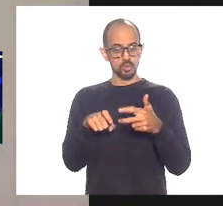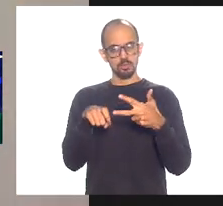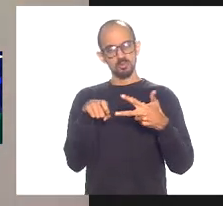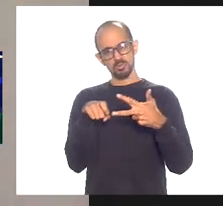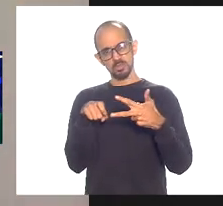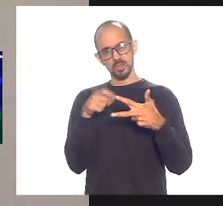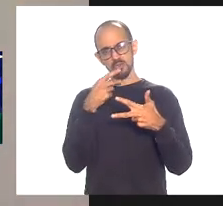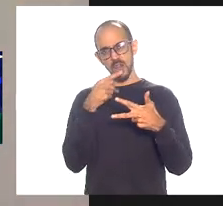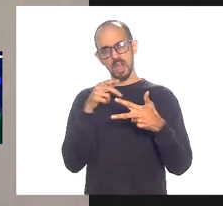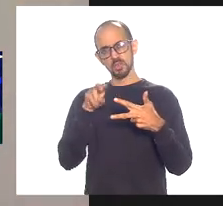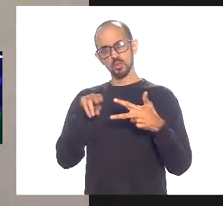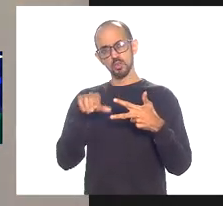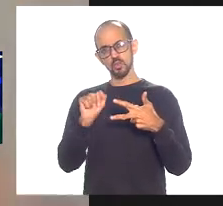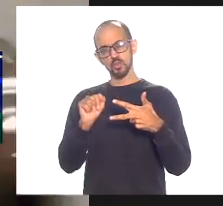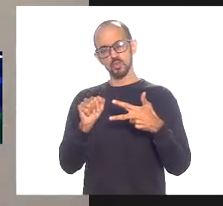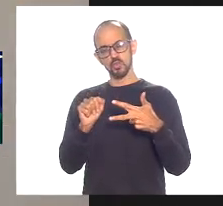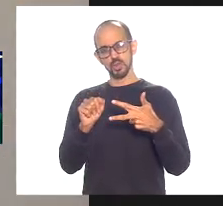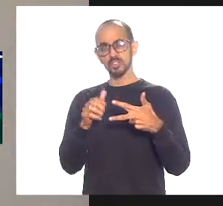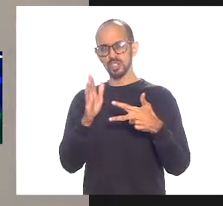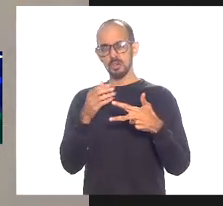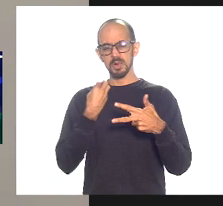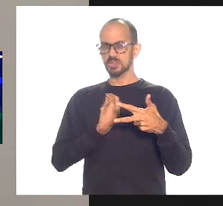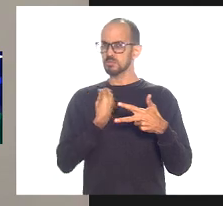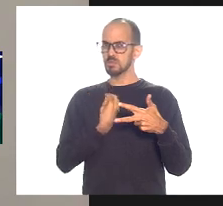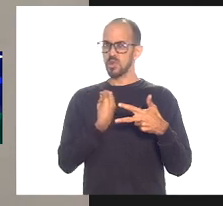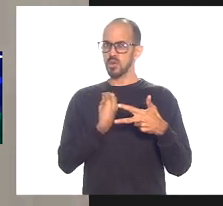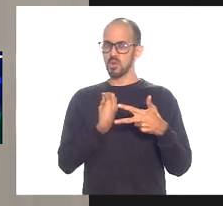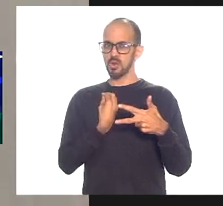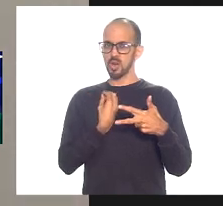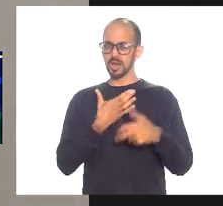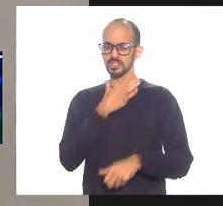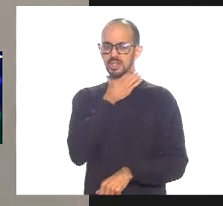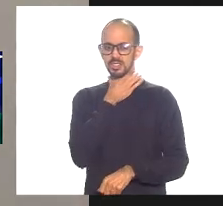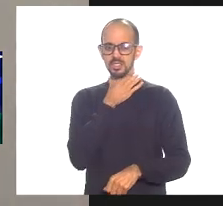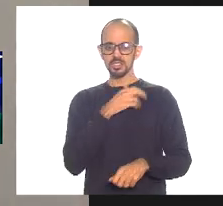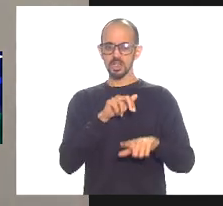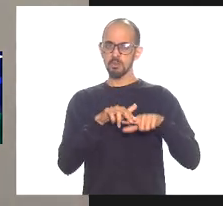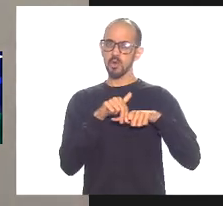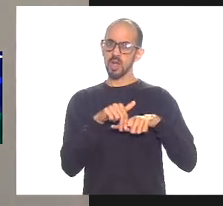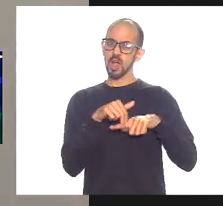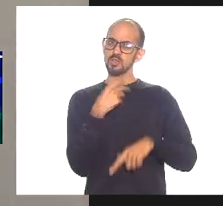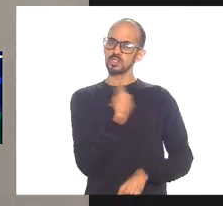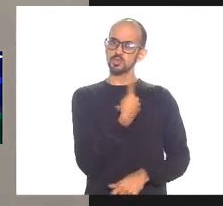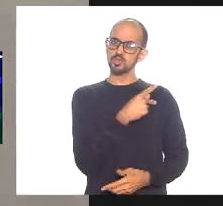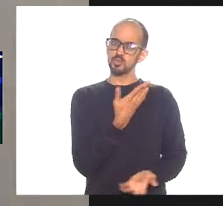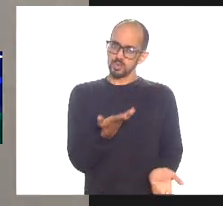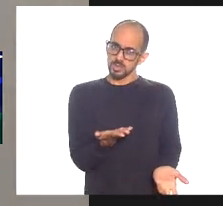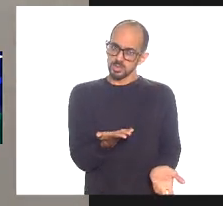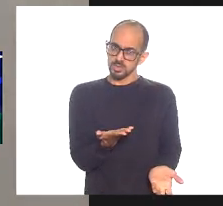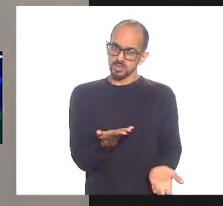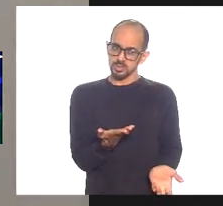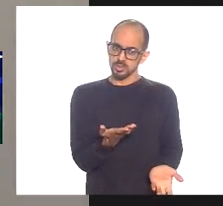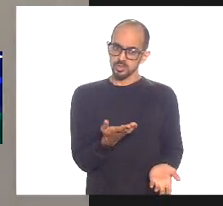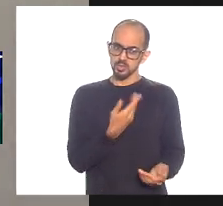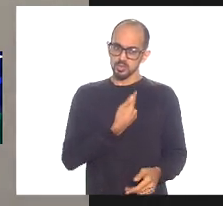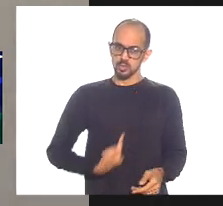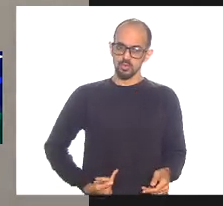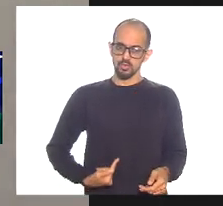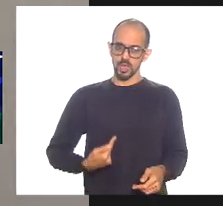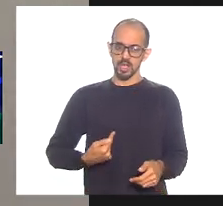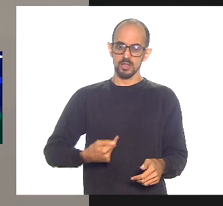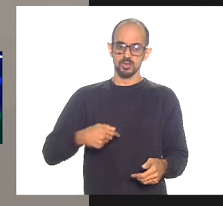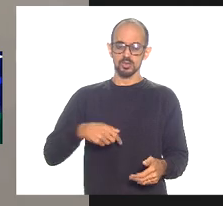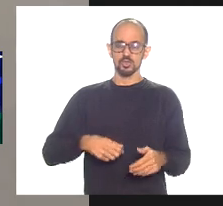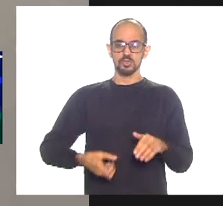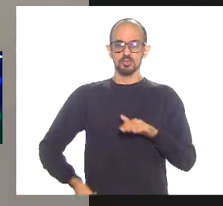governo para passar balela aliás da crise para o Rio de Janeiro tá vivendo de vocês corruptos de outrora